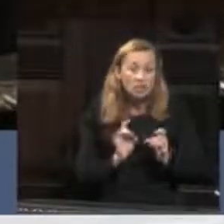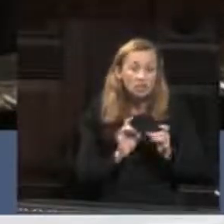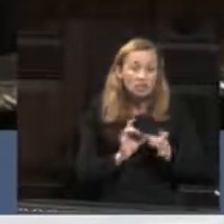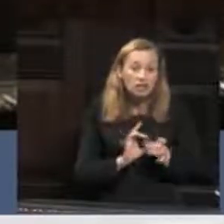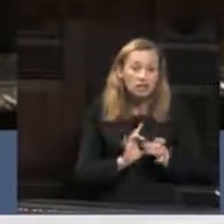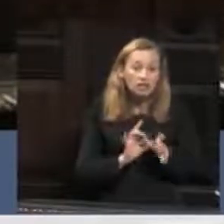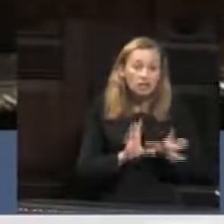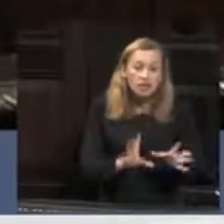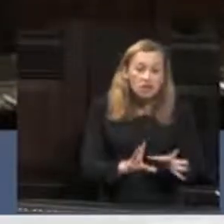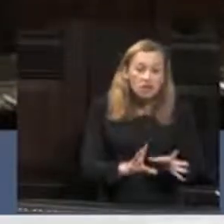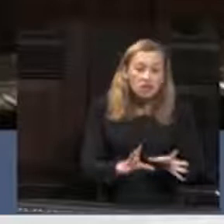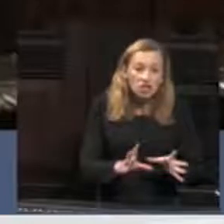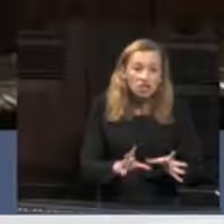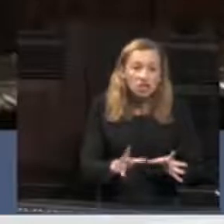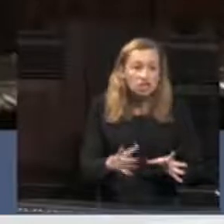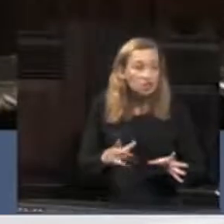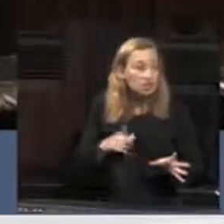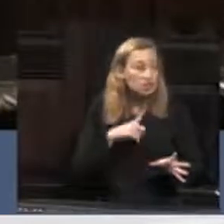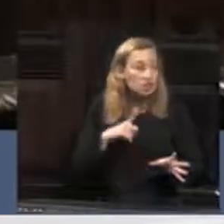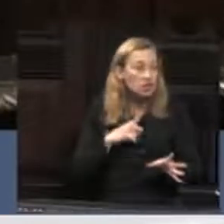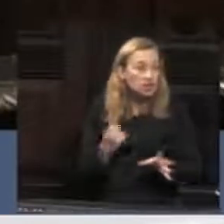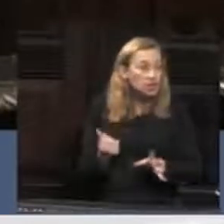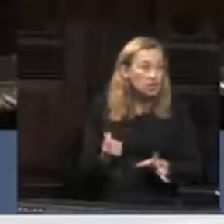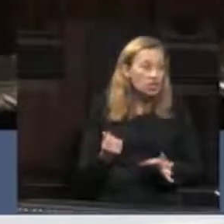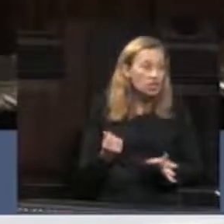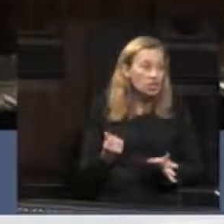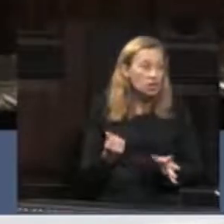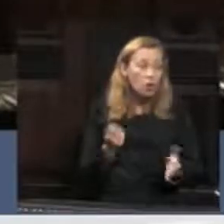o poder de compra cai.